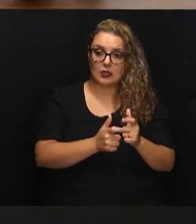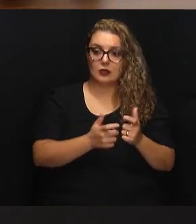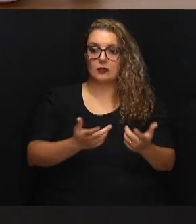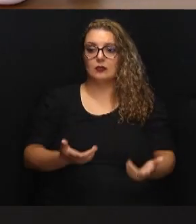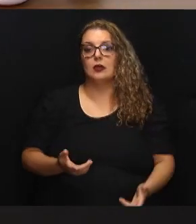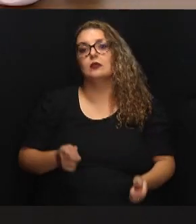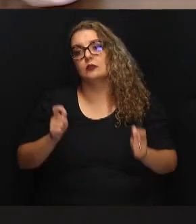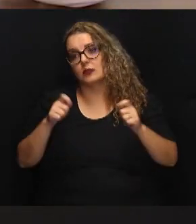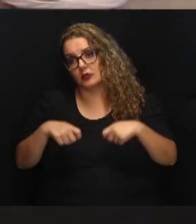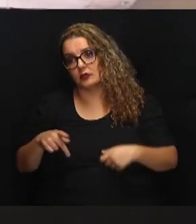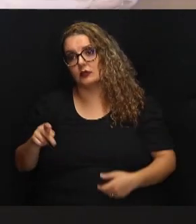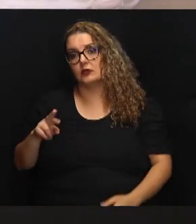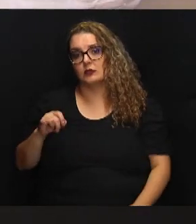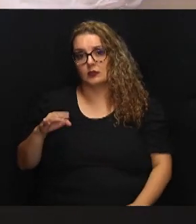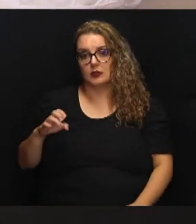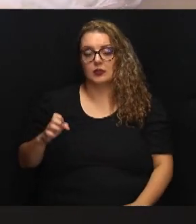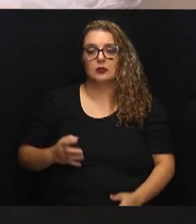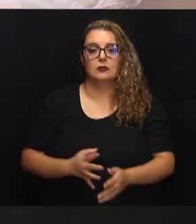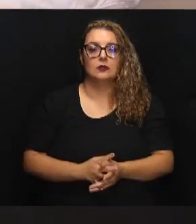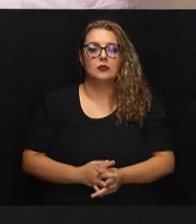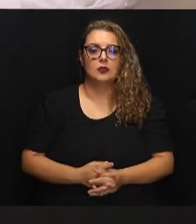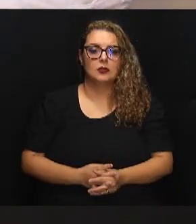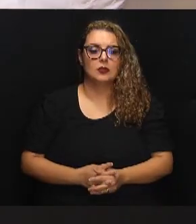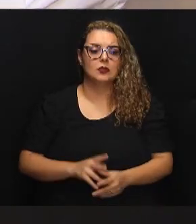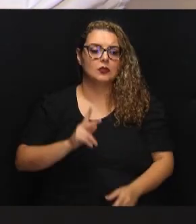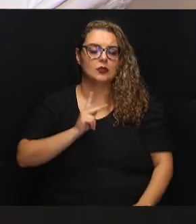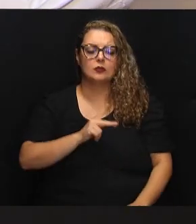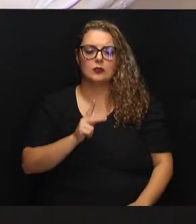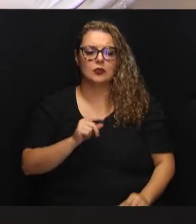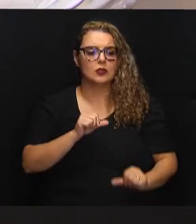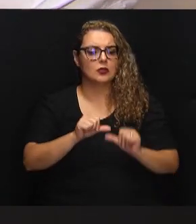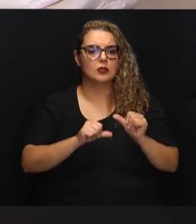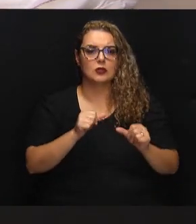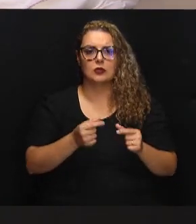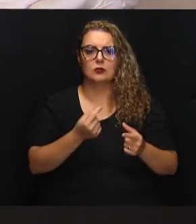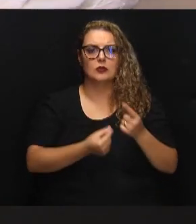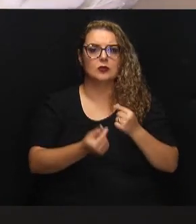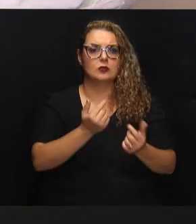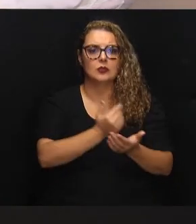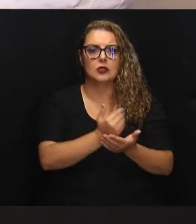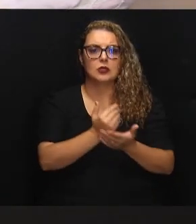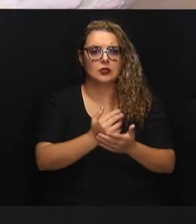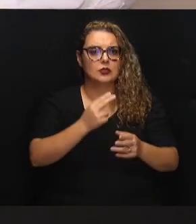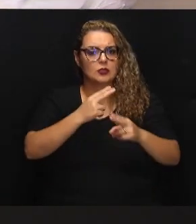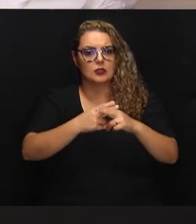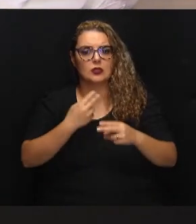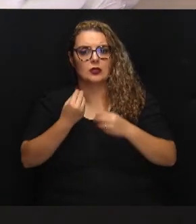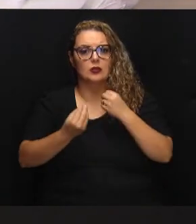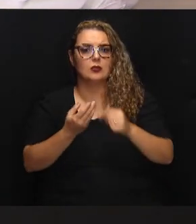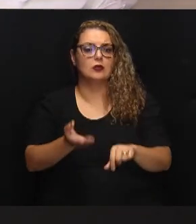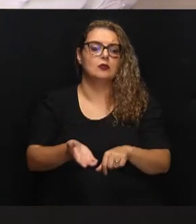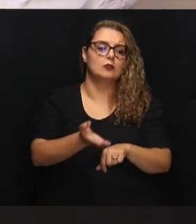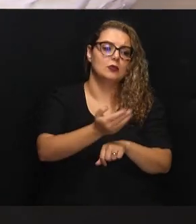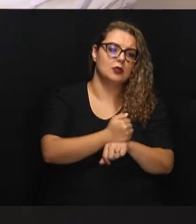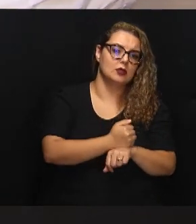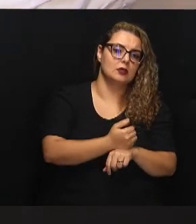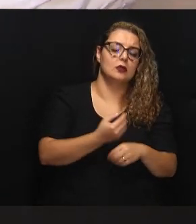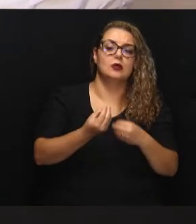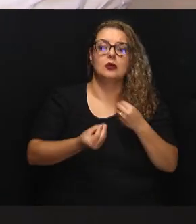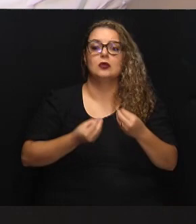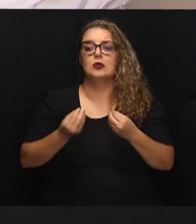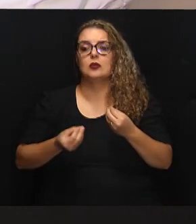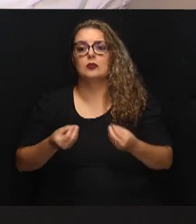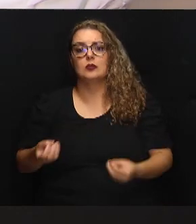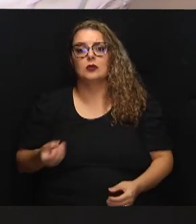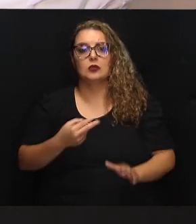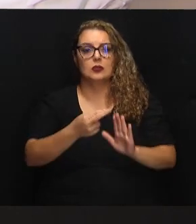vai ser o Price, né? E o professor, o que mudou, nesse financiamento da Caixa Econômica, Como que ele era antes e agora quais são as novas regras?